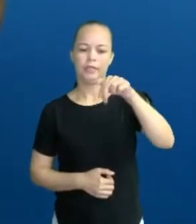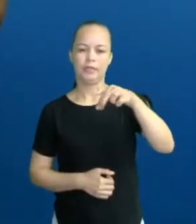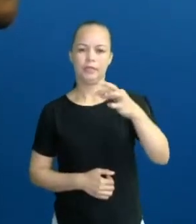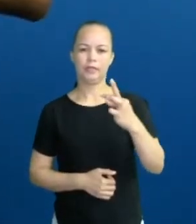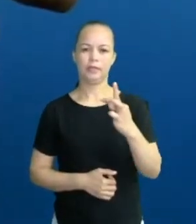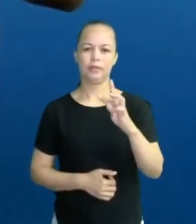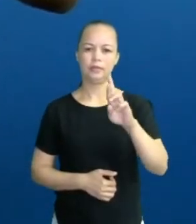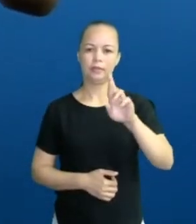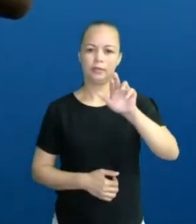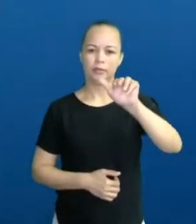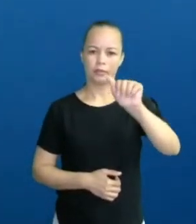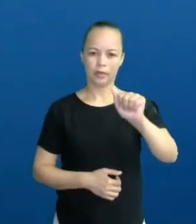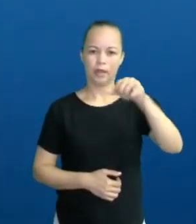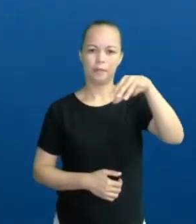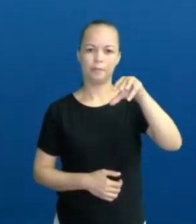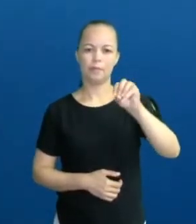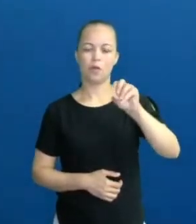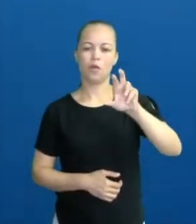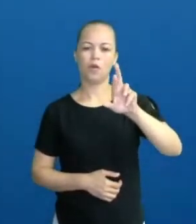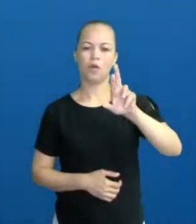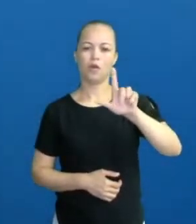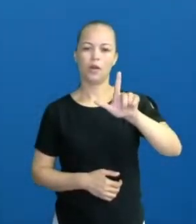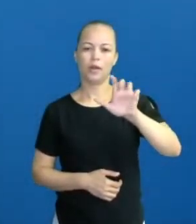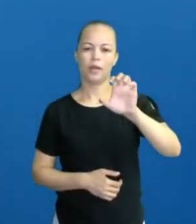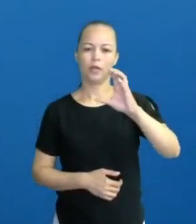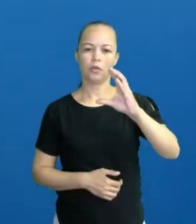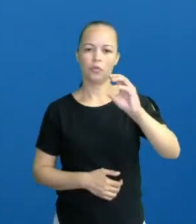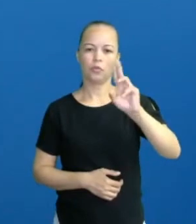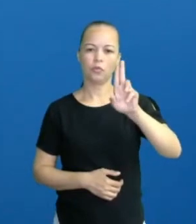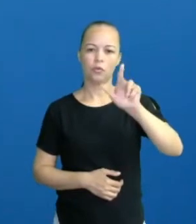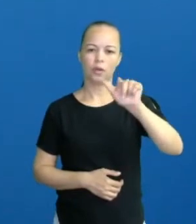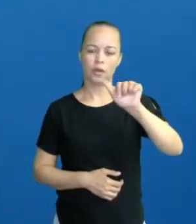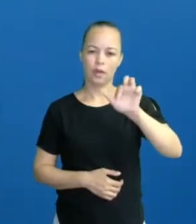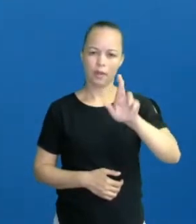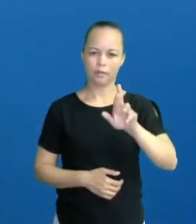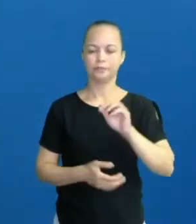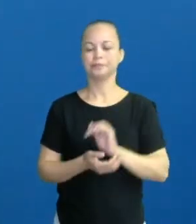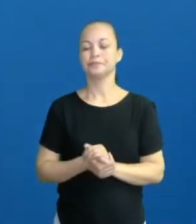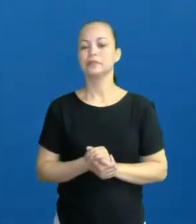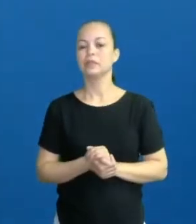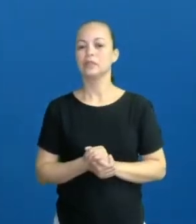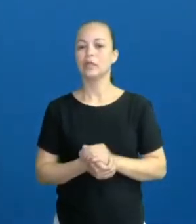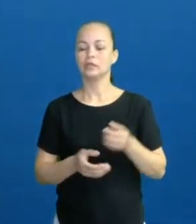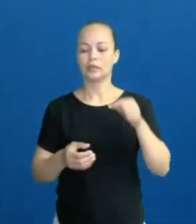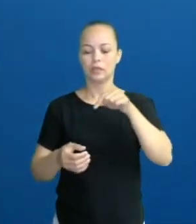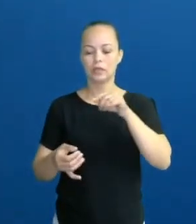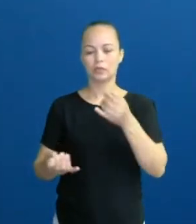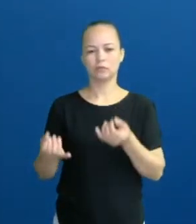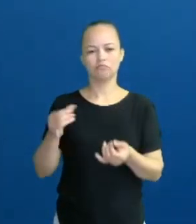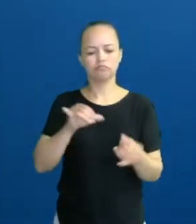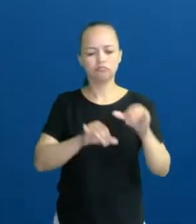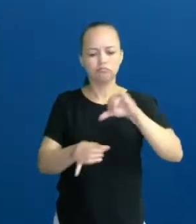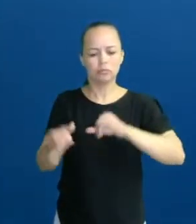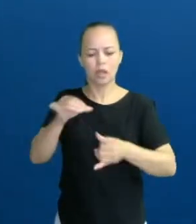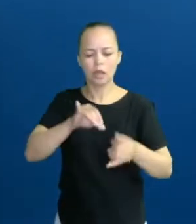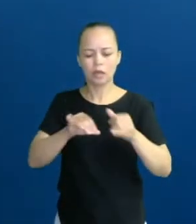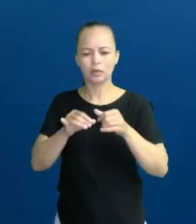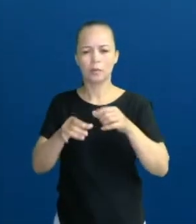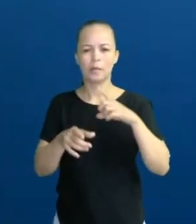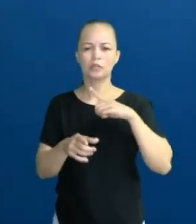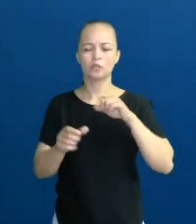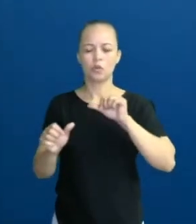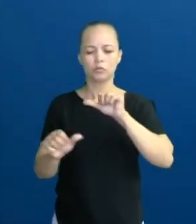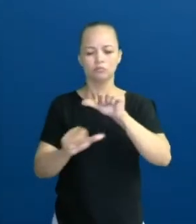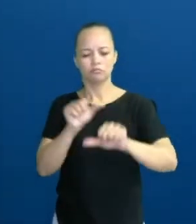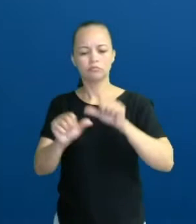intramoleculares. E você pode perceber claramente que aqui no início da minha reação, aqui nos meus reagentes, aqui no meu produto passou a ter outra